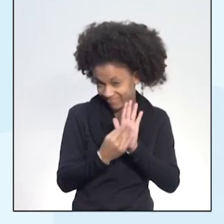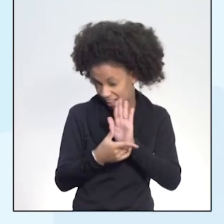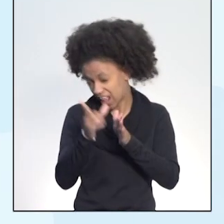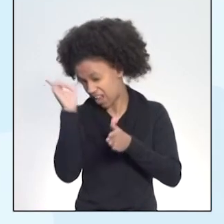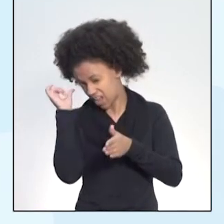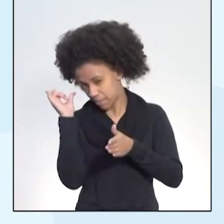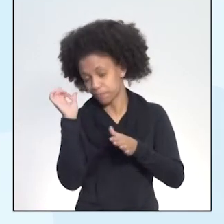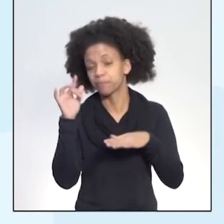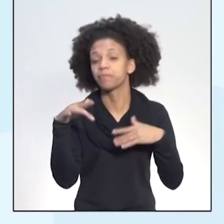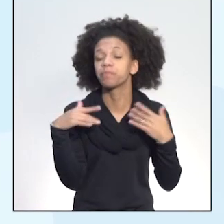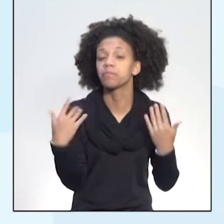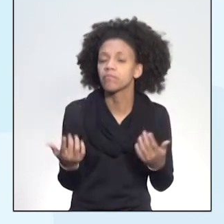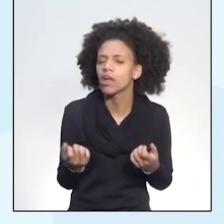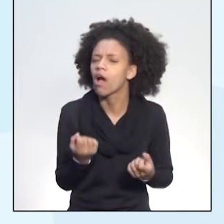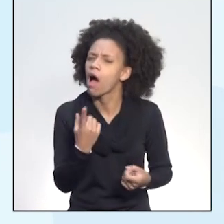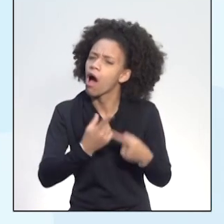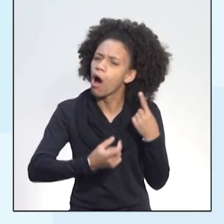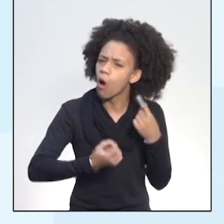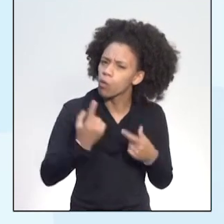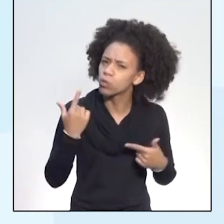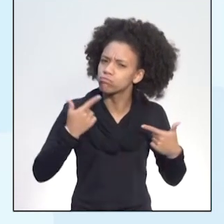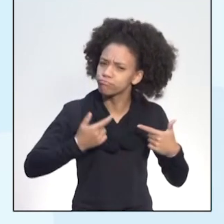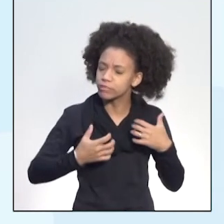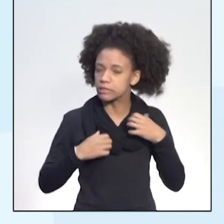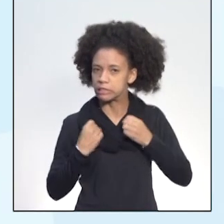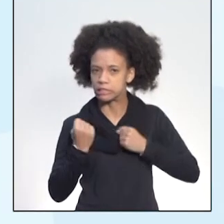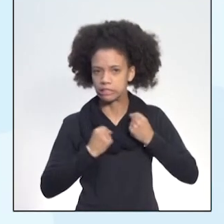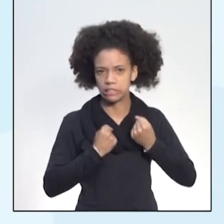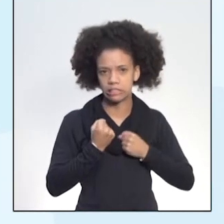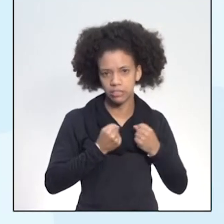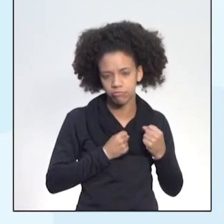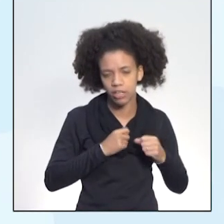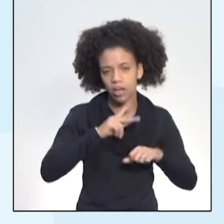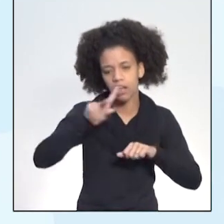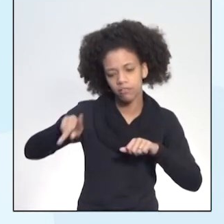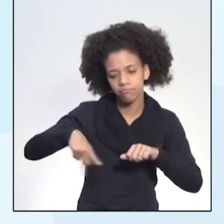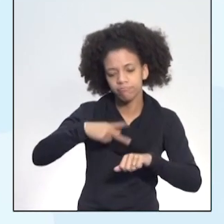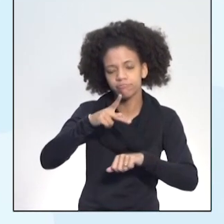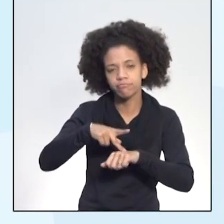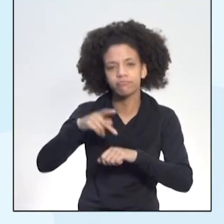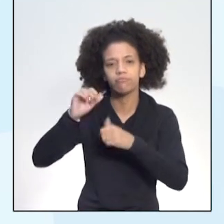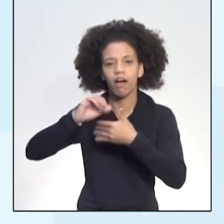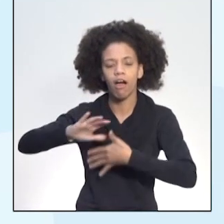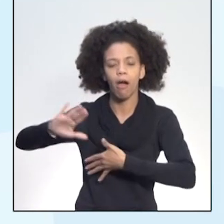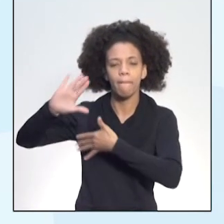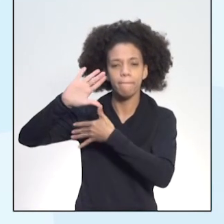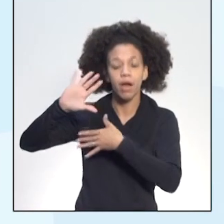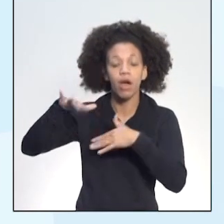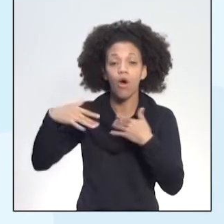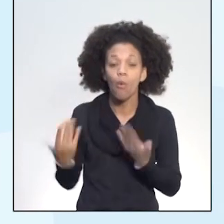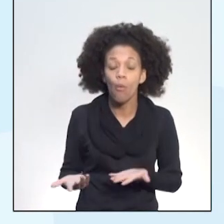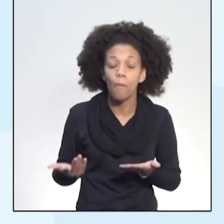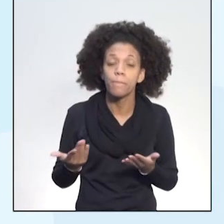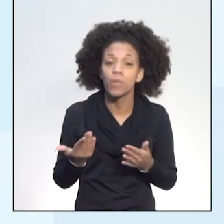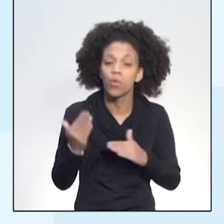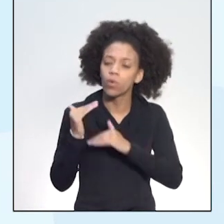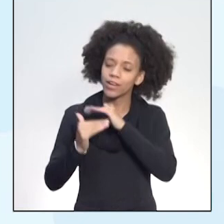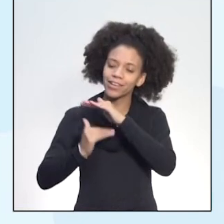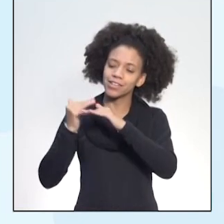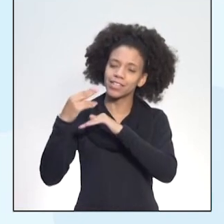Alguns fatos contribuíram para esquentar os ânimos das nações europeias, como o crescimento